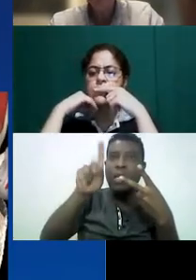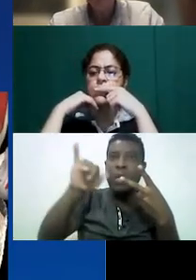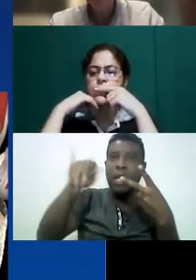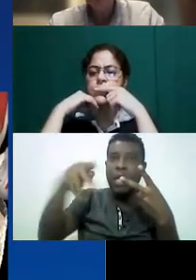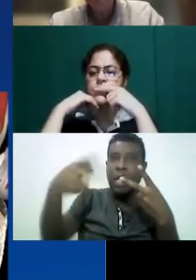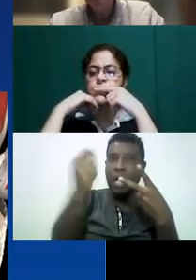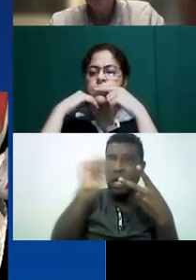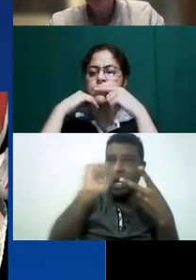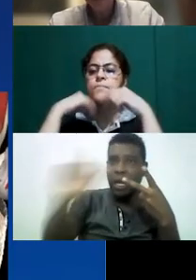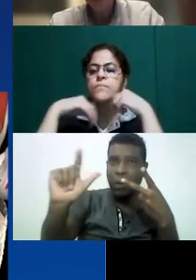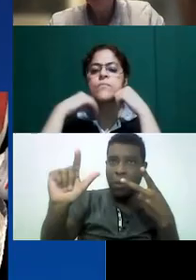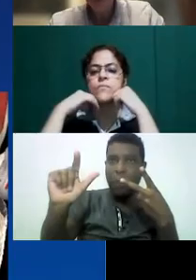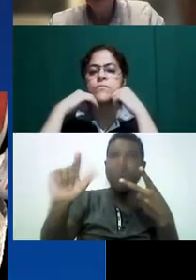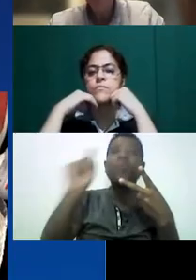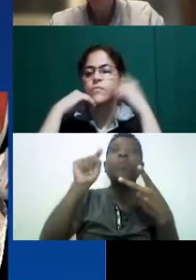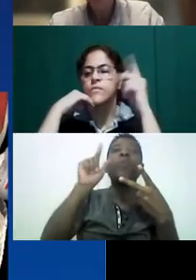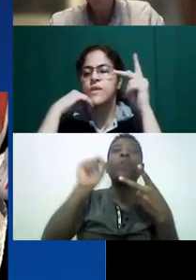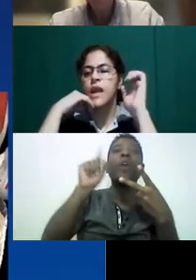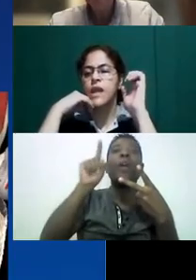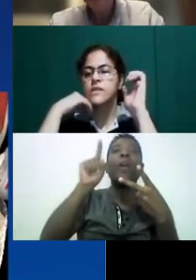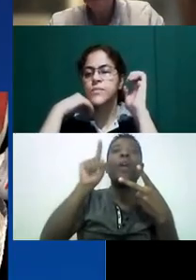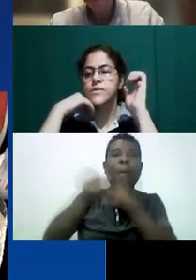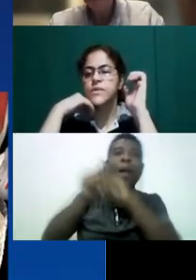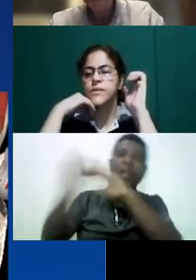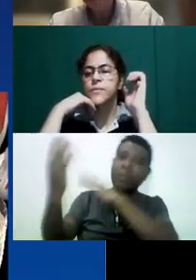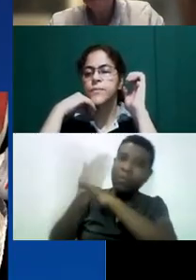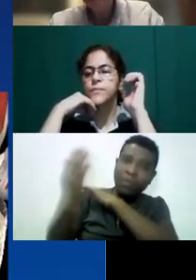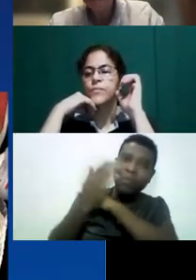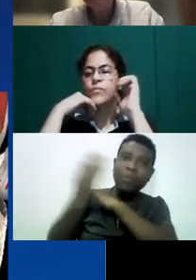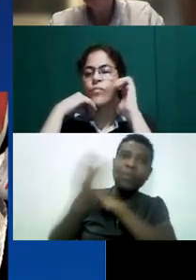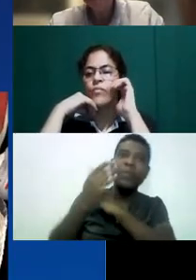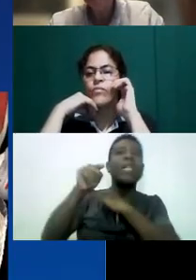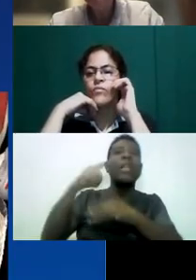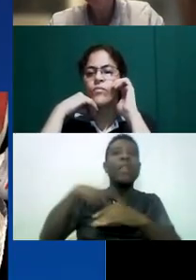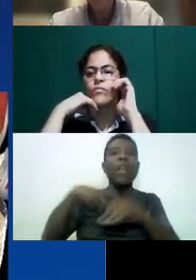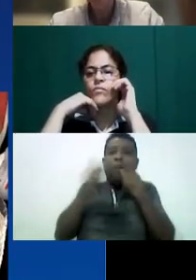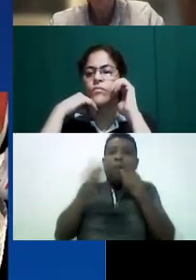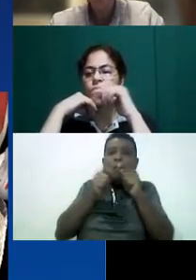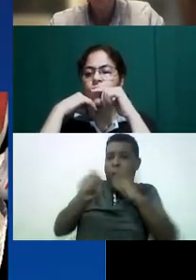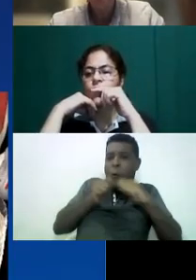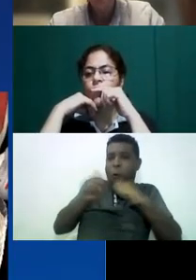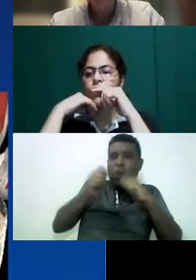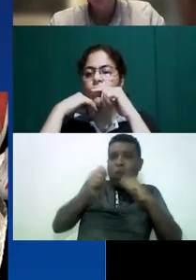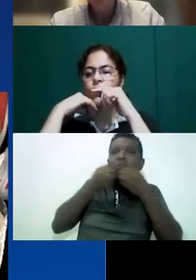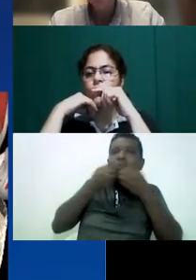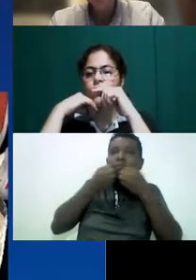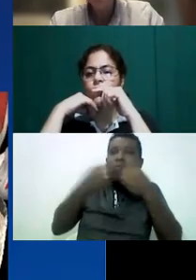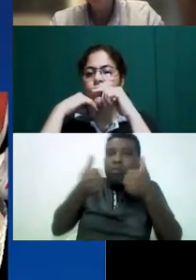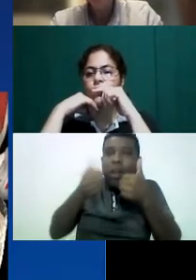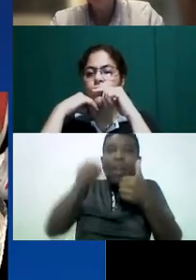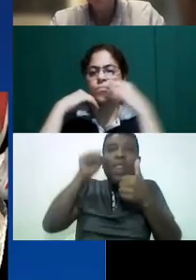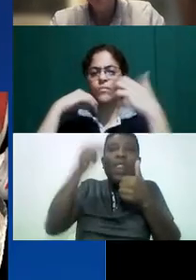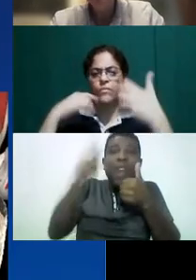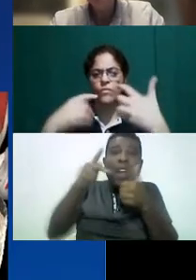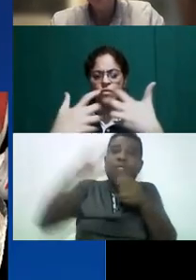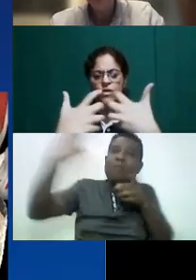baixa. Eles têm um controle bom, né, de cisalhamento, porque eles estão inseridos diretamente na vértebra. Então, quem são os